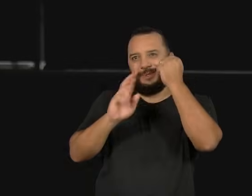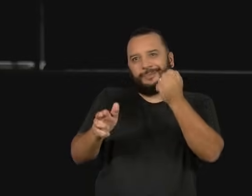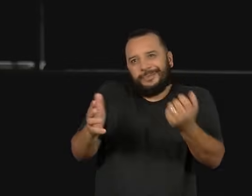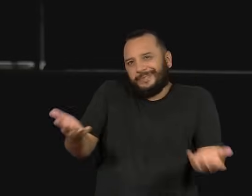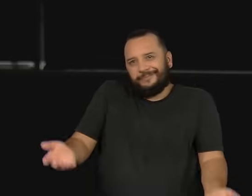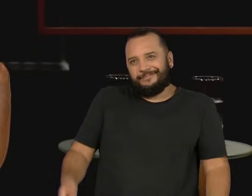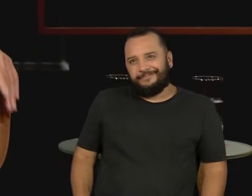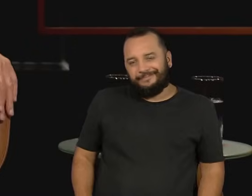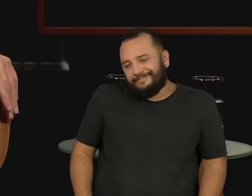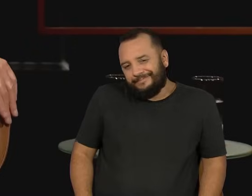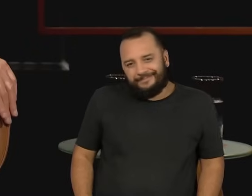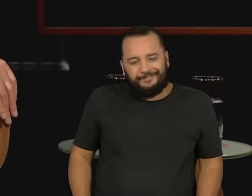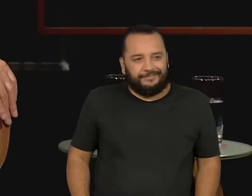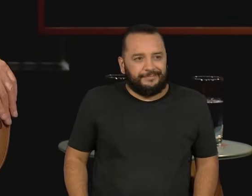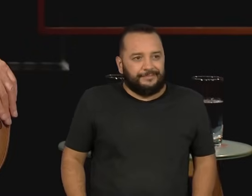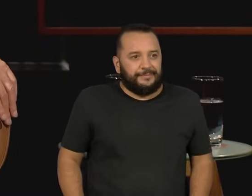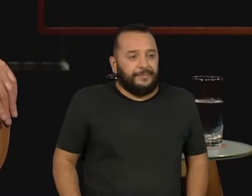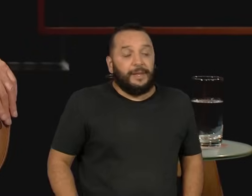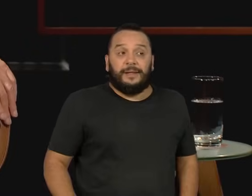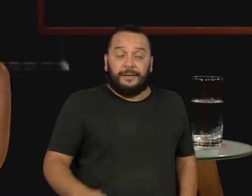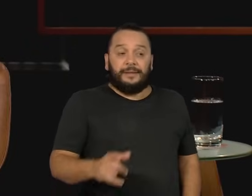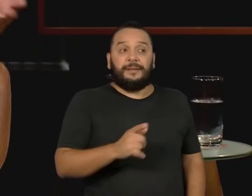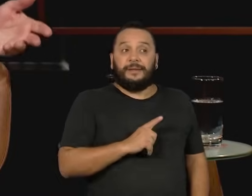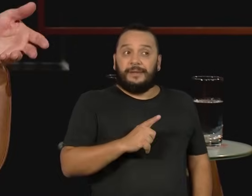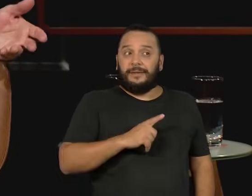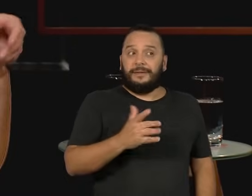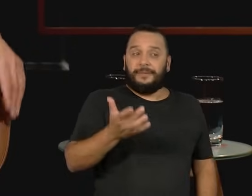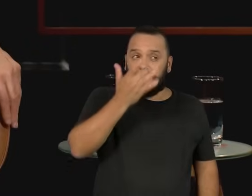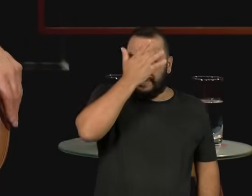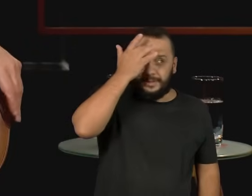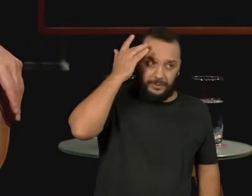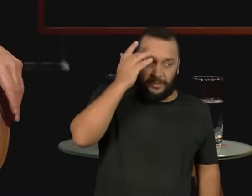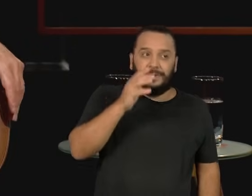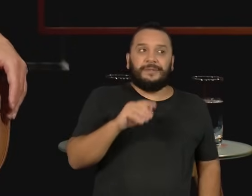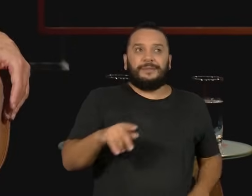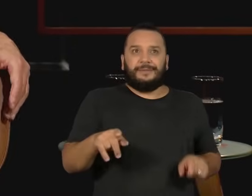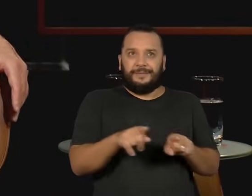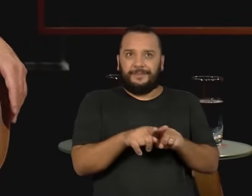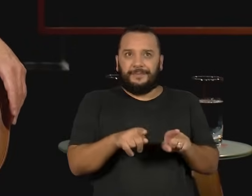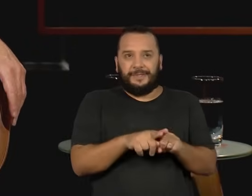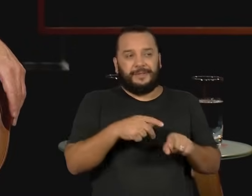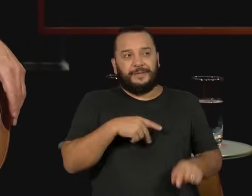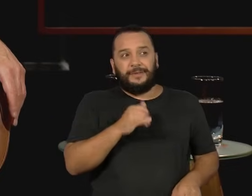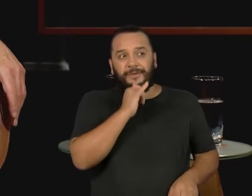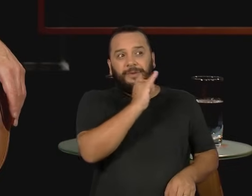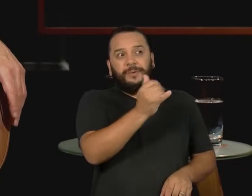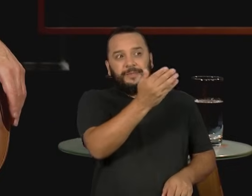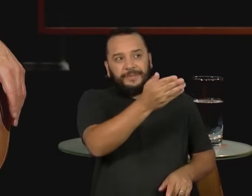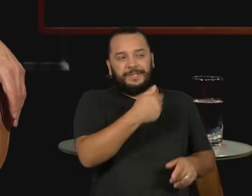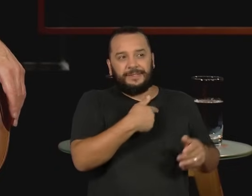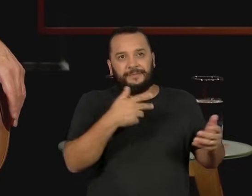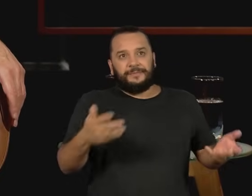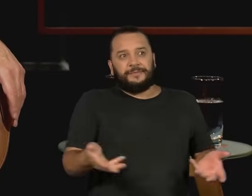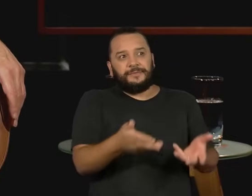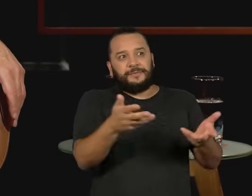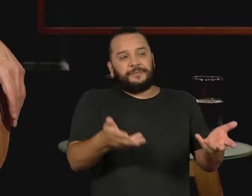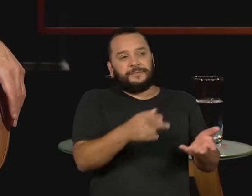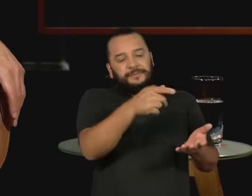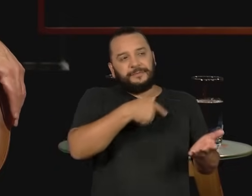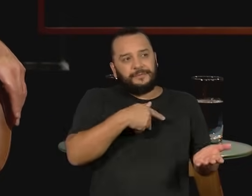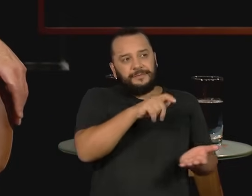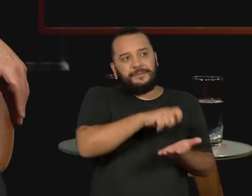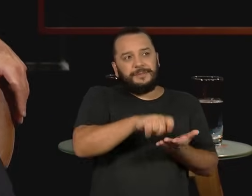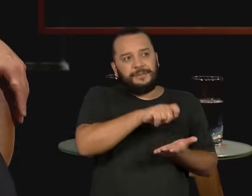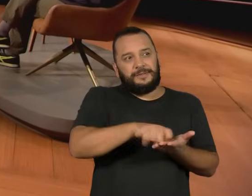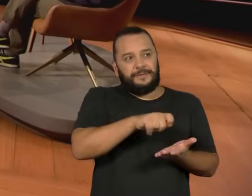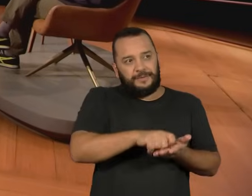né? E tem mais algumas palavras de alguém, uma das muitas pessoas, que te incentivou a continuar compondo, Wisnik.